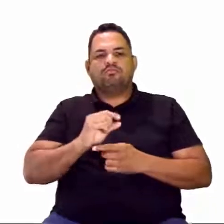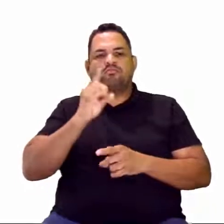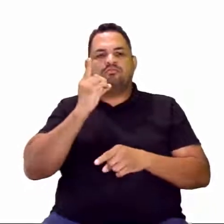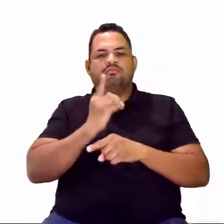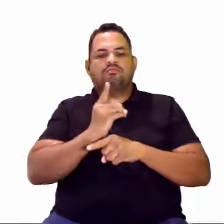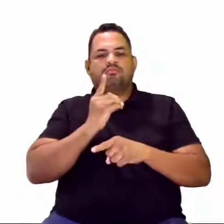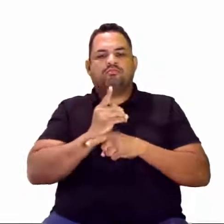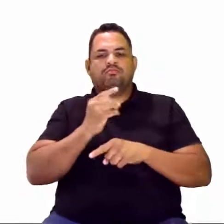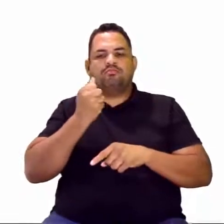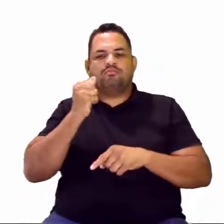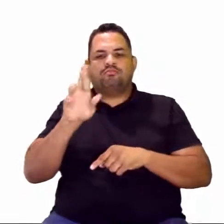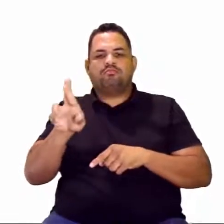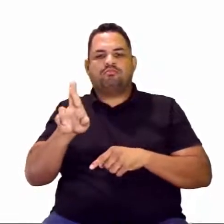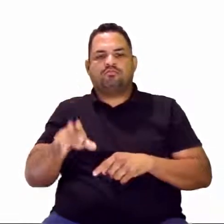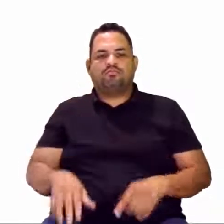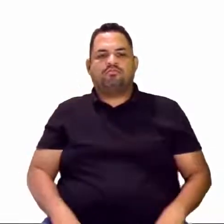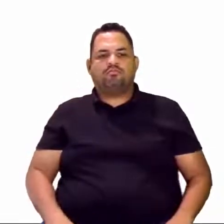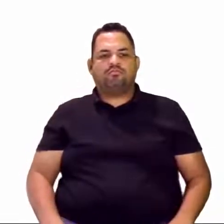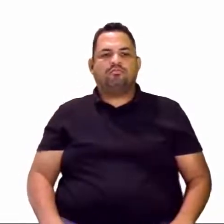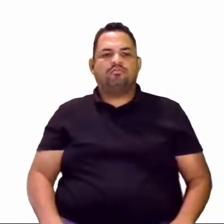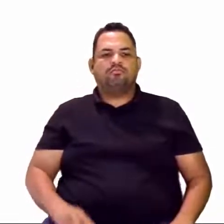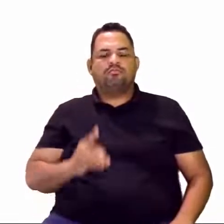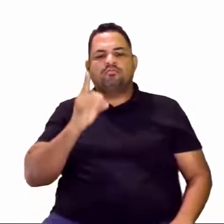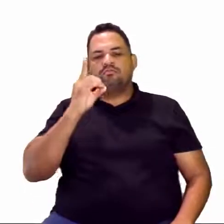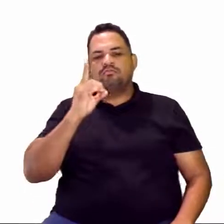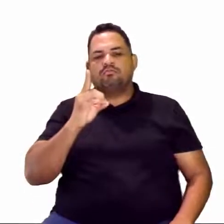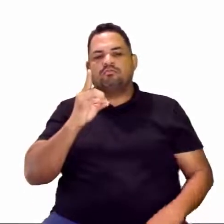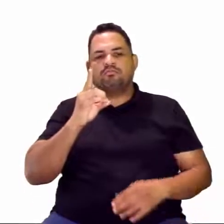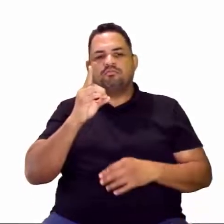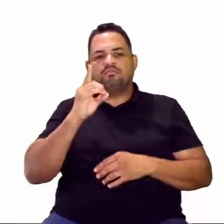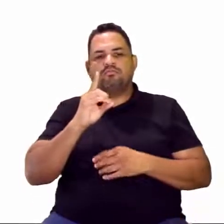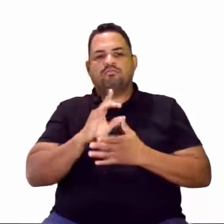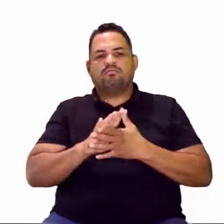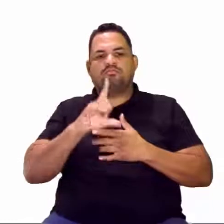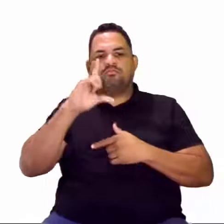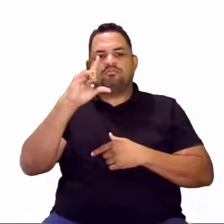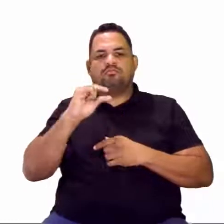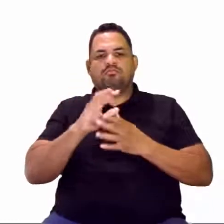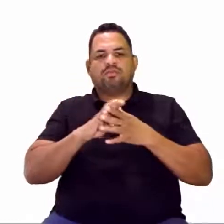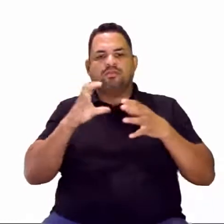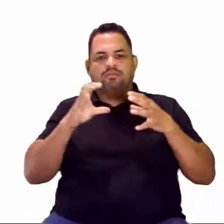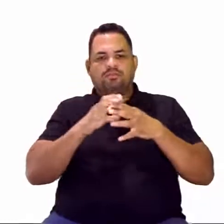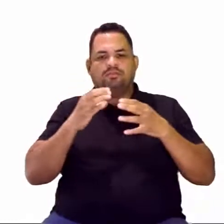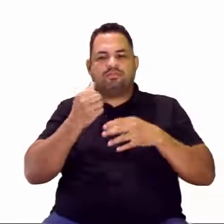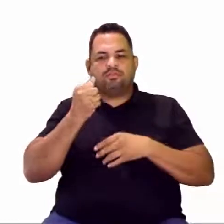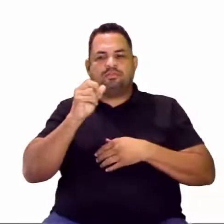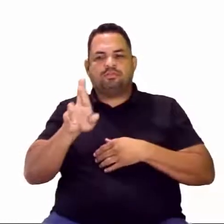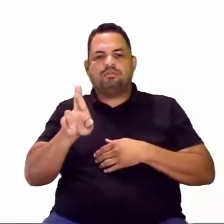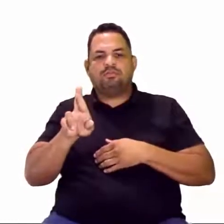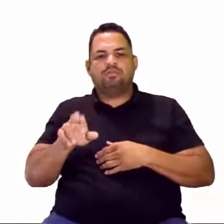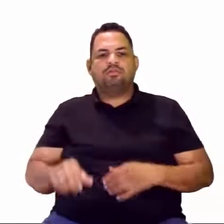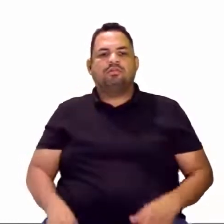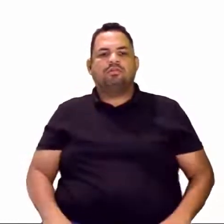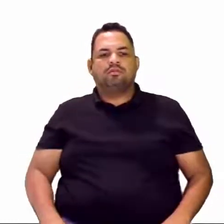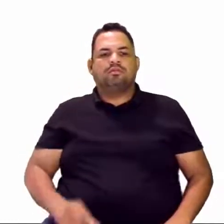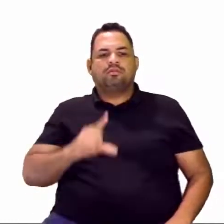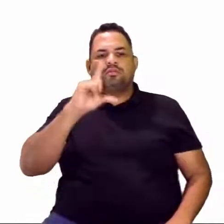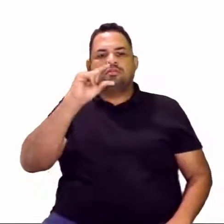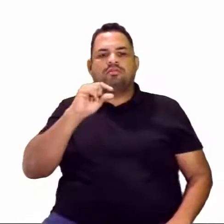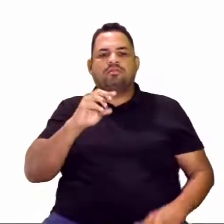aumento da densidade do ar. Letra D, diminuição da pressão atmosférica